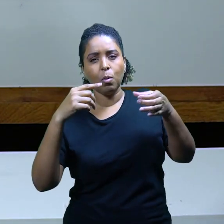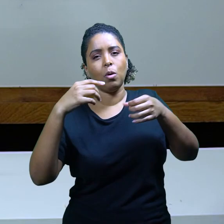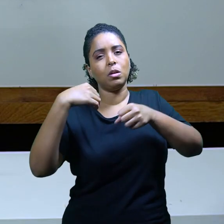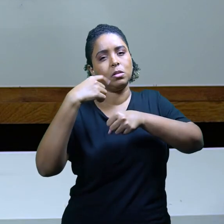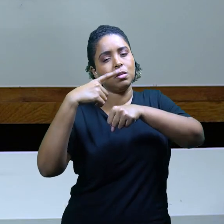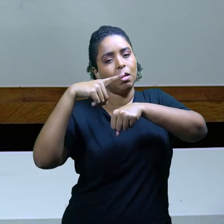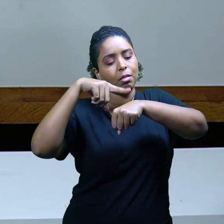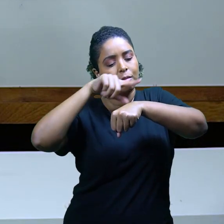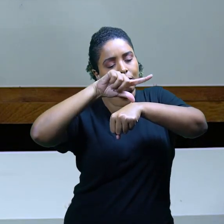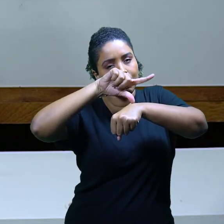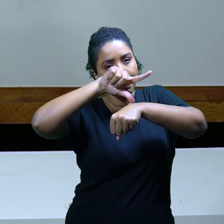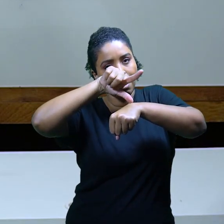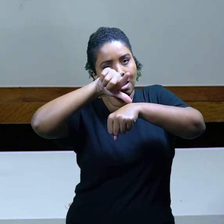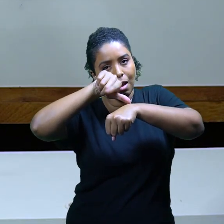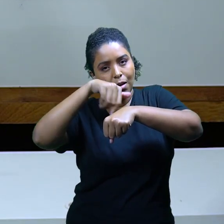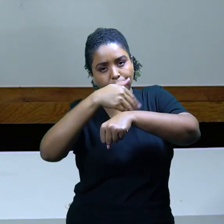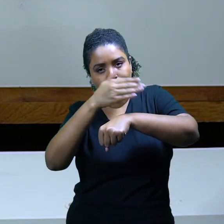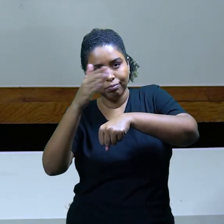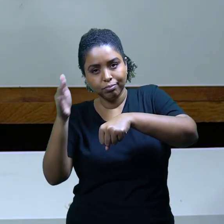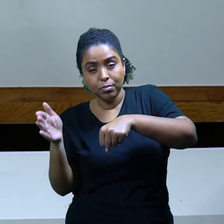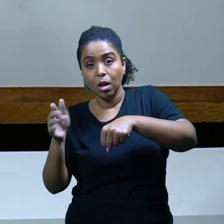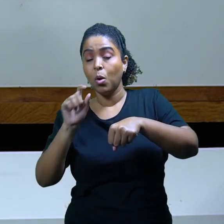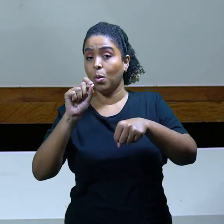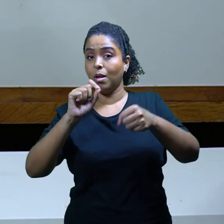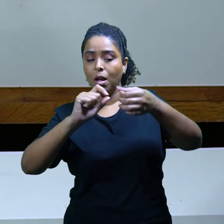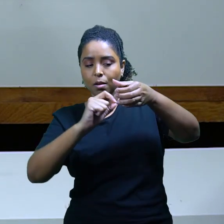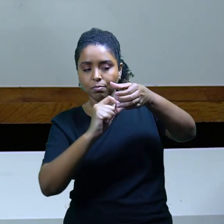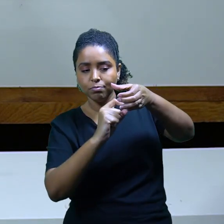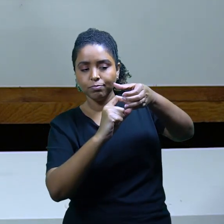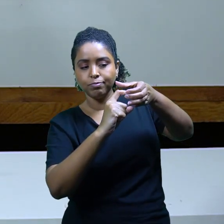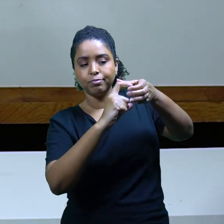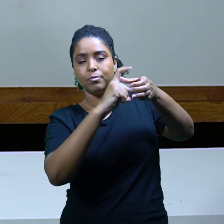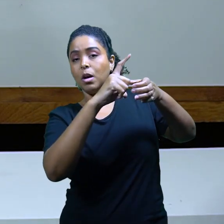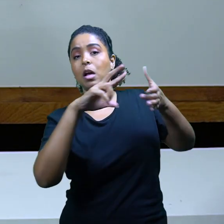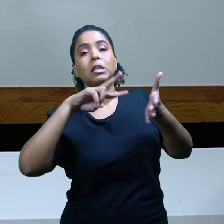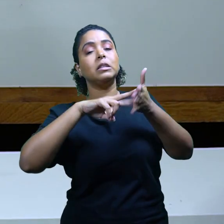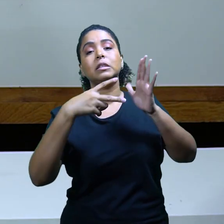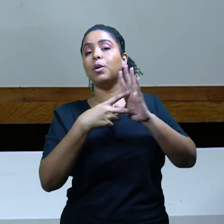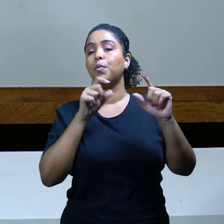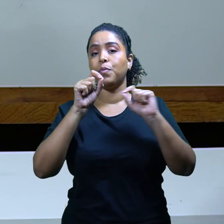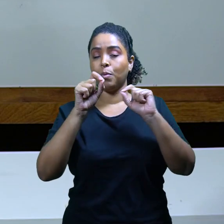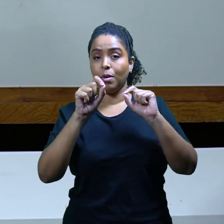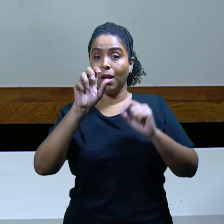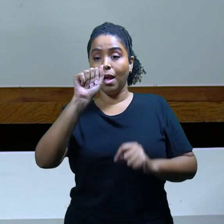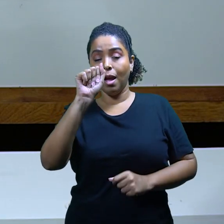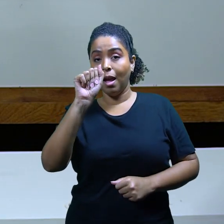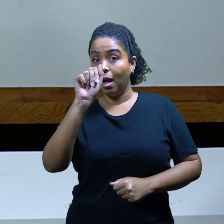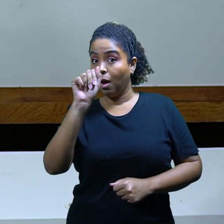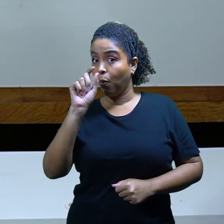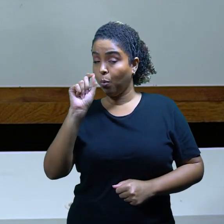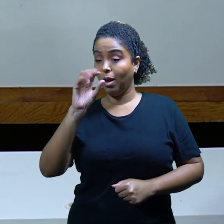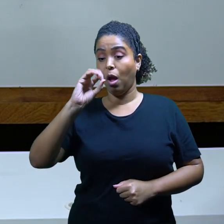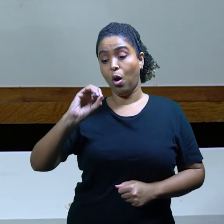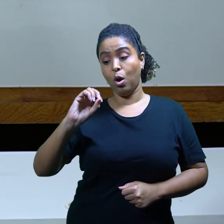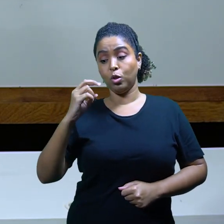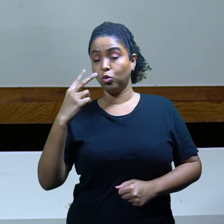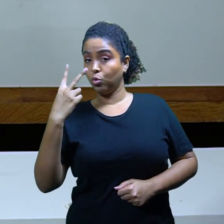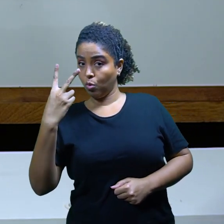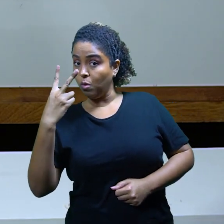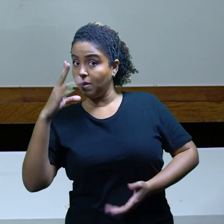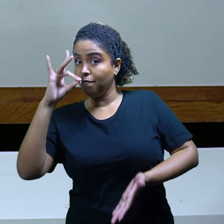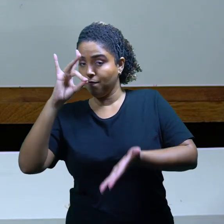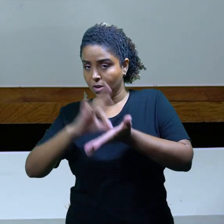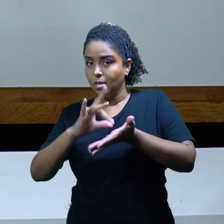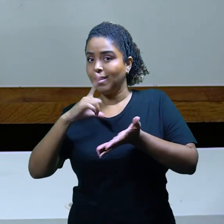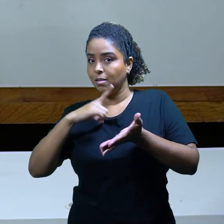Só que à medida que o tempo passa, essa água ela vai preenchendo um pouquinho mais esse espaço. O que significa dizer? Que o ar, que na